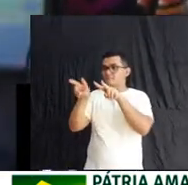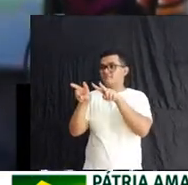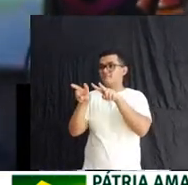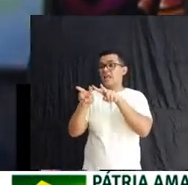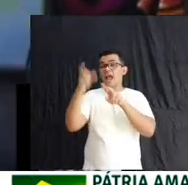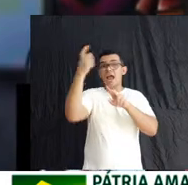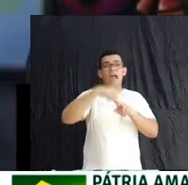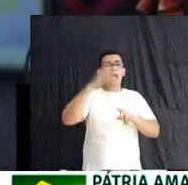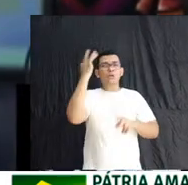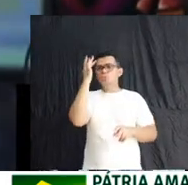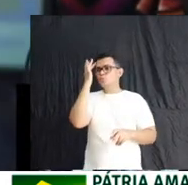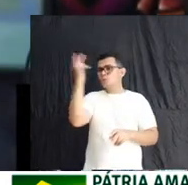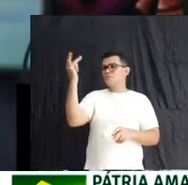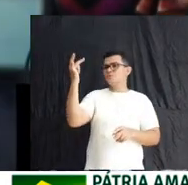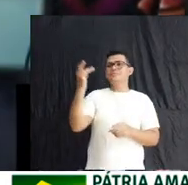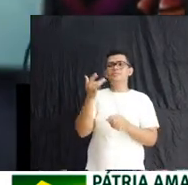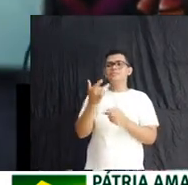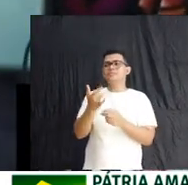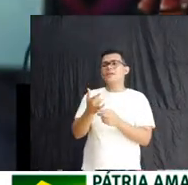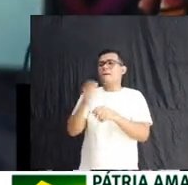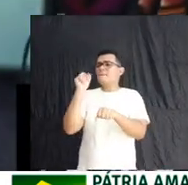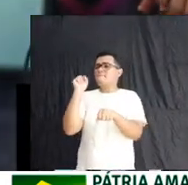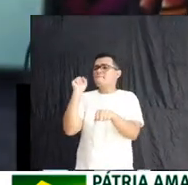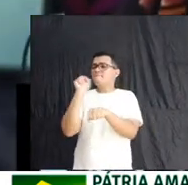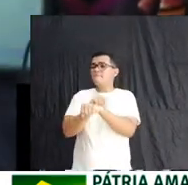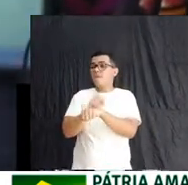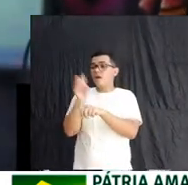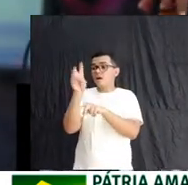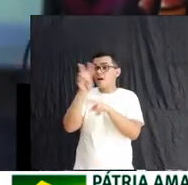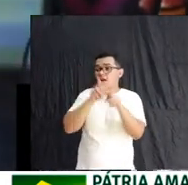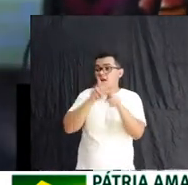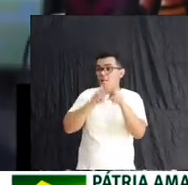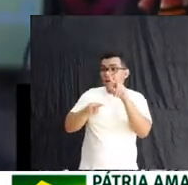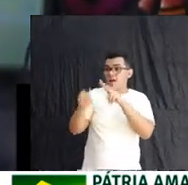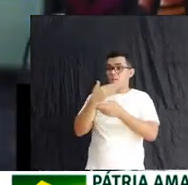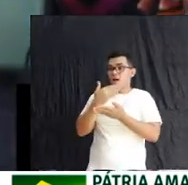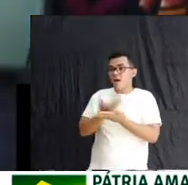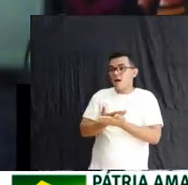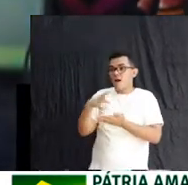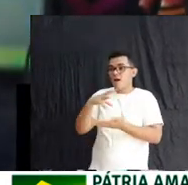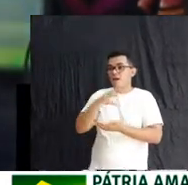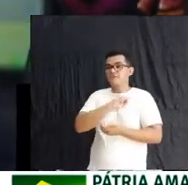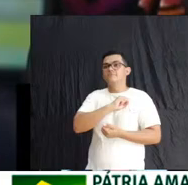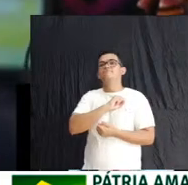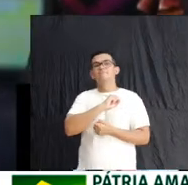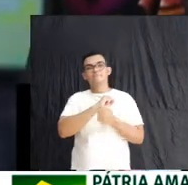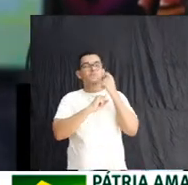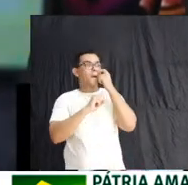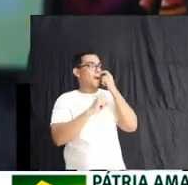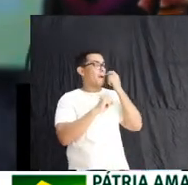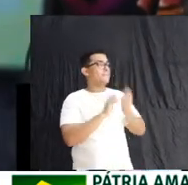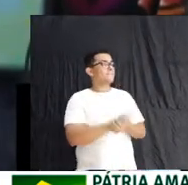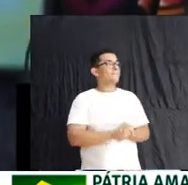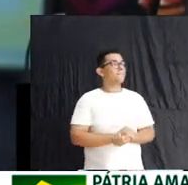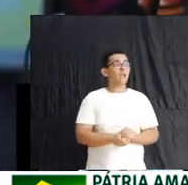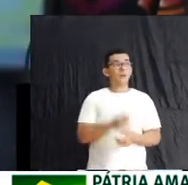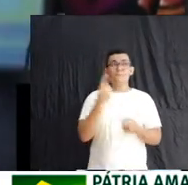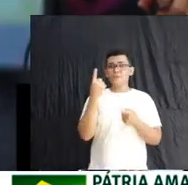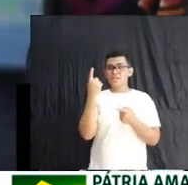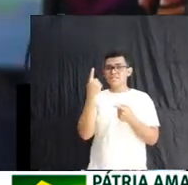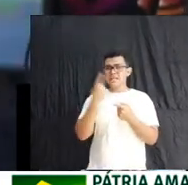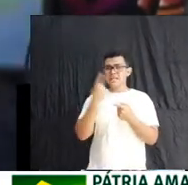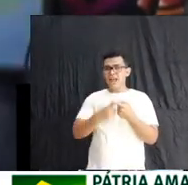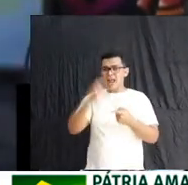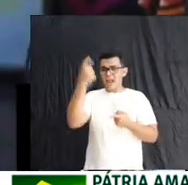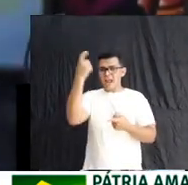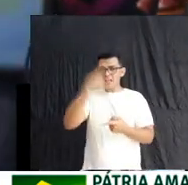não sei parar de te olhar, não vou parar